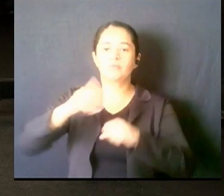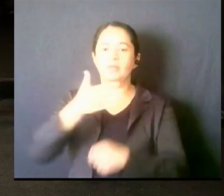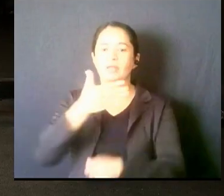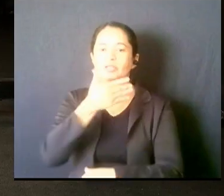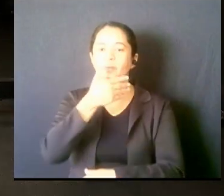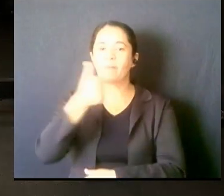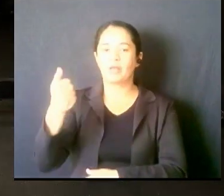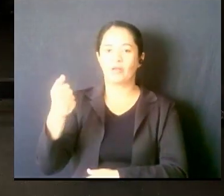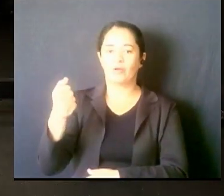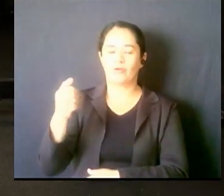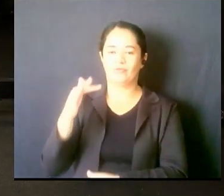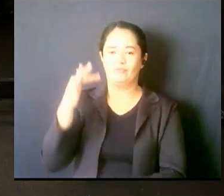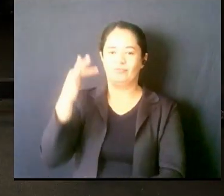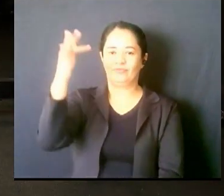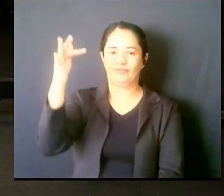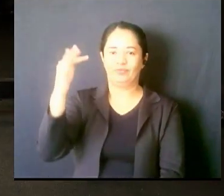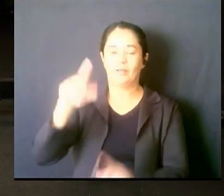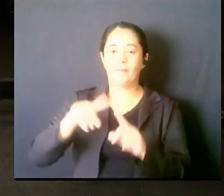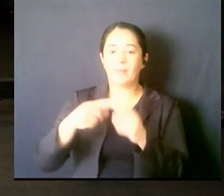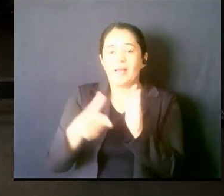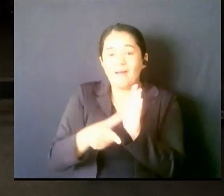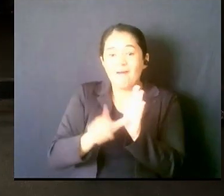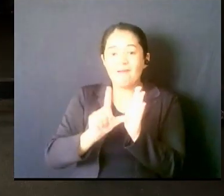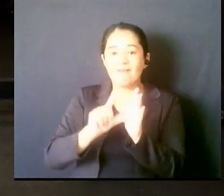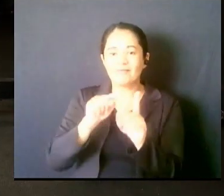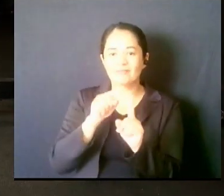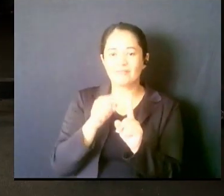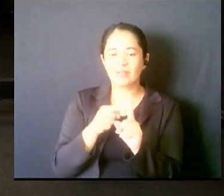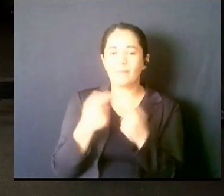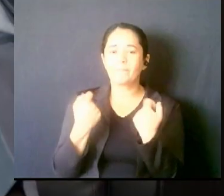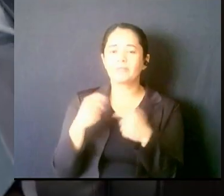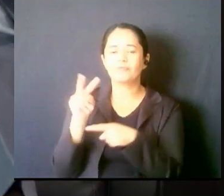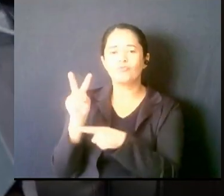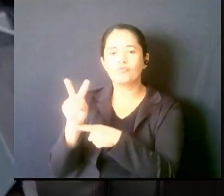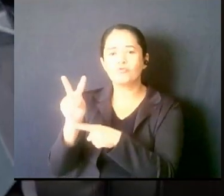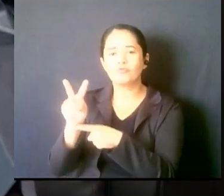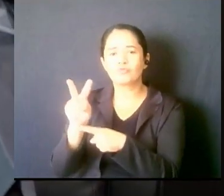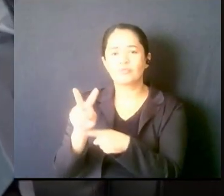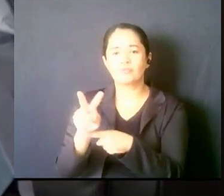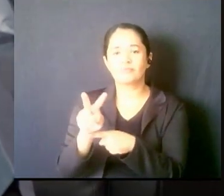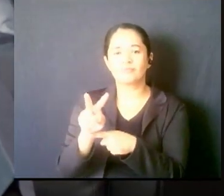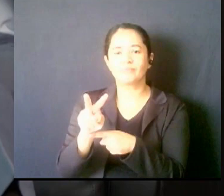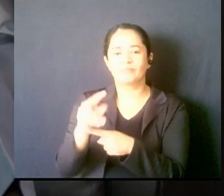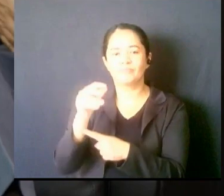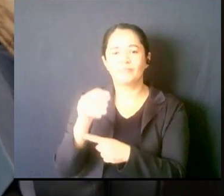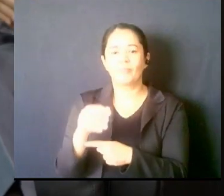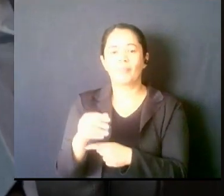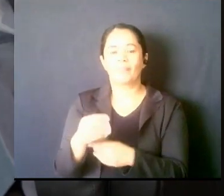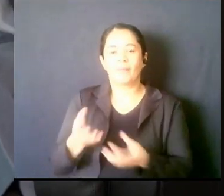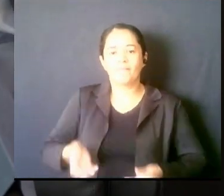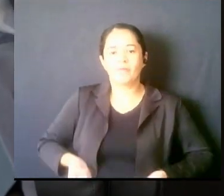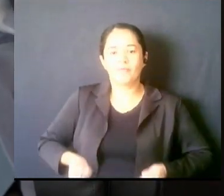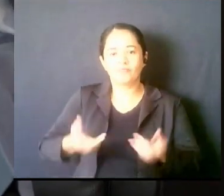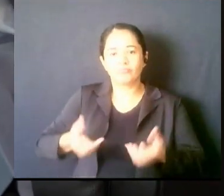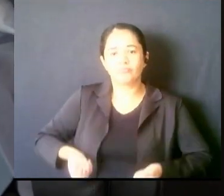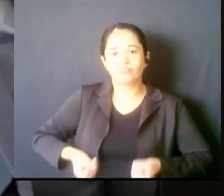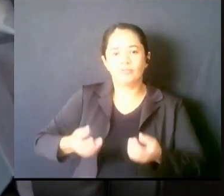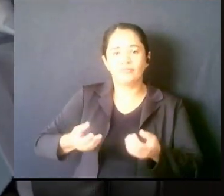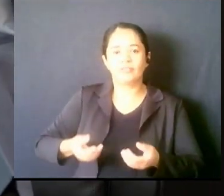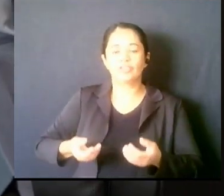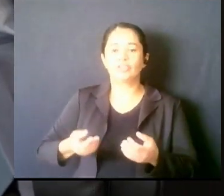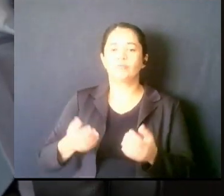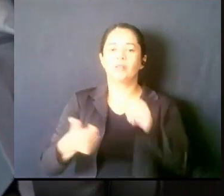gente precisa cuidar para que isso seja prioritário. Então, investimento de qualidade